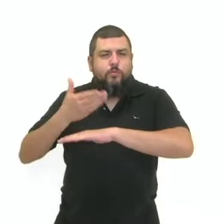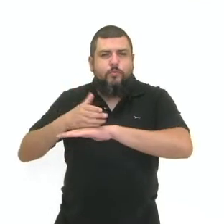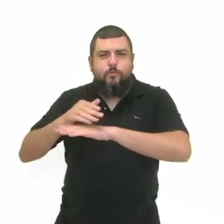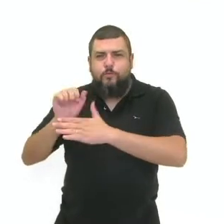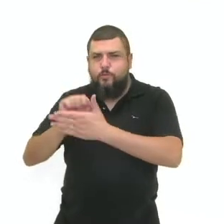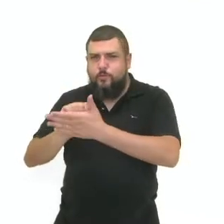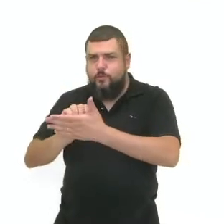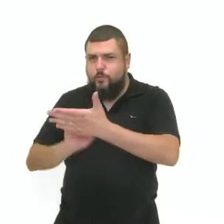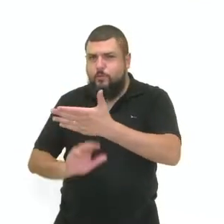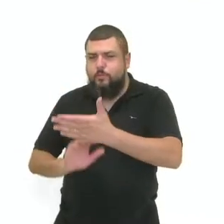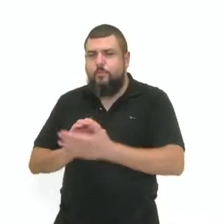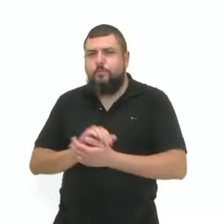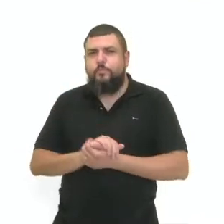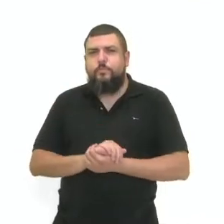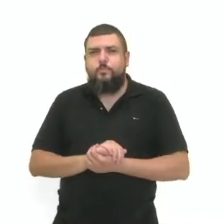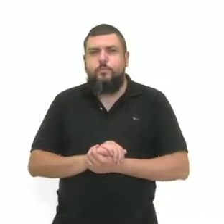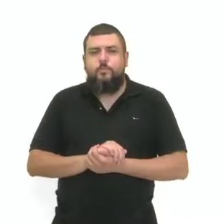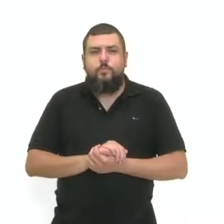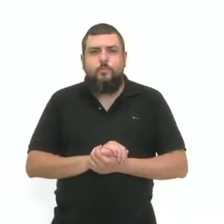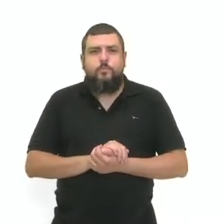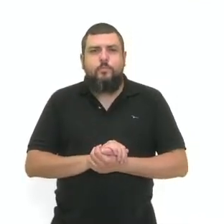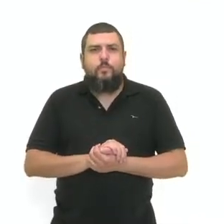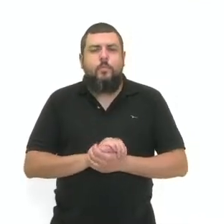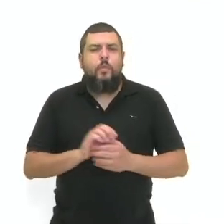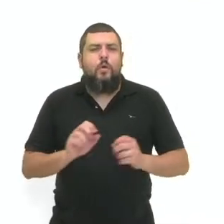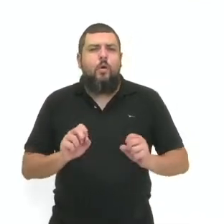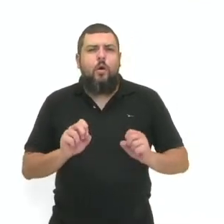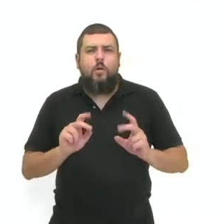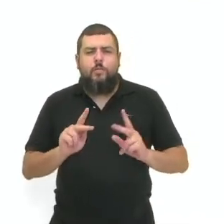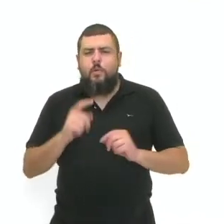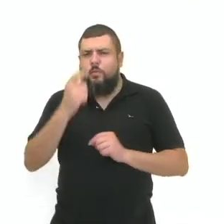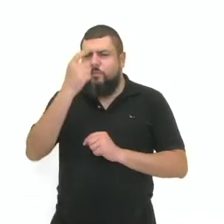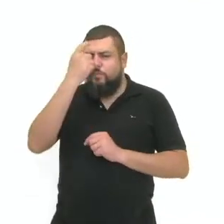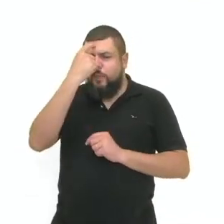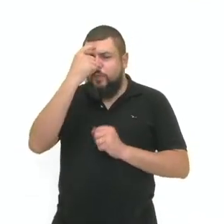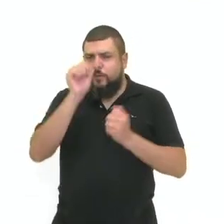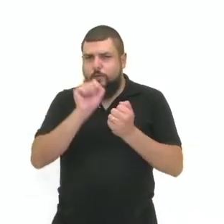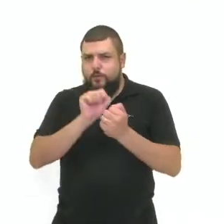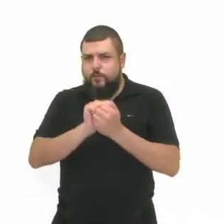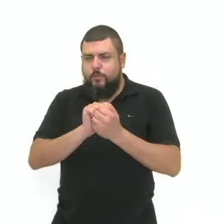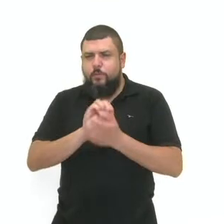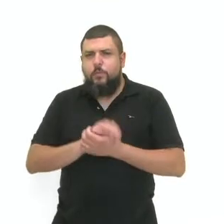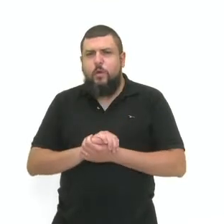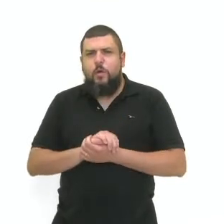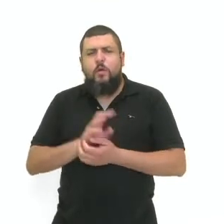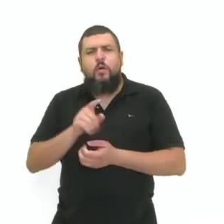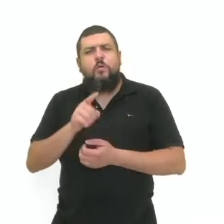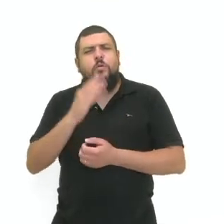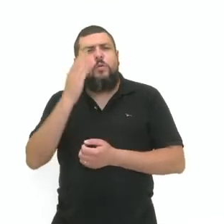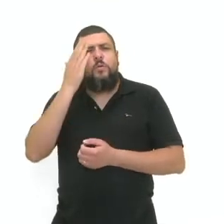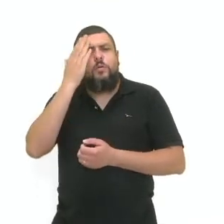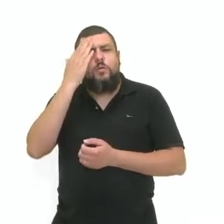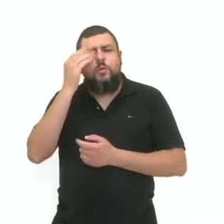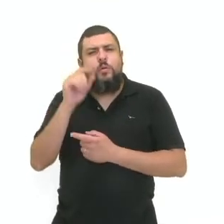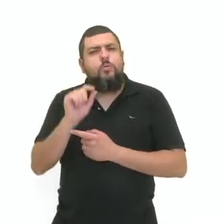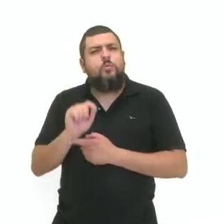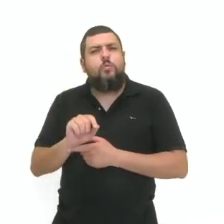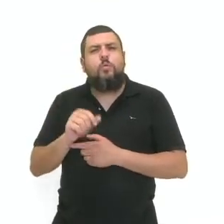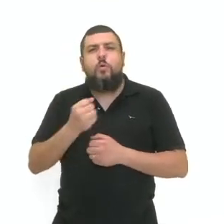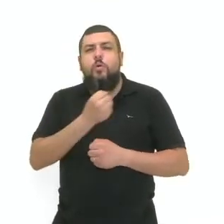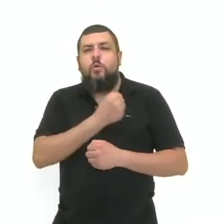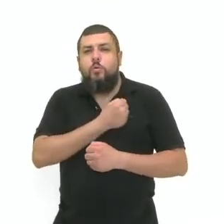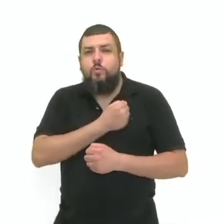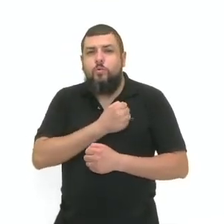exercícios. Então, vamos pensar juntos aqui. Você sabe o que são números binomiais? Sim, já tivemos uma aula